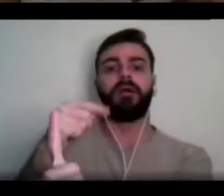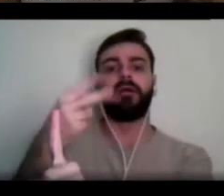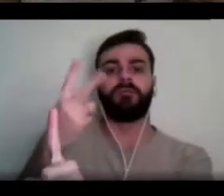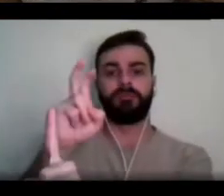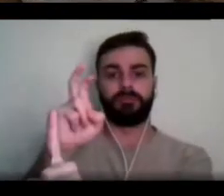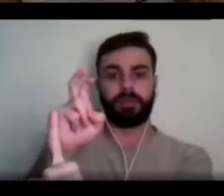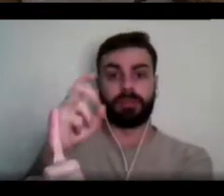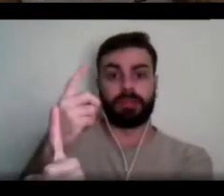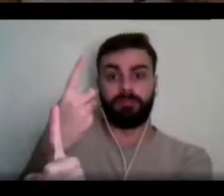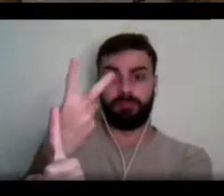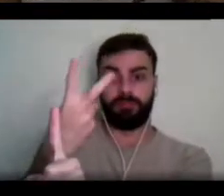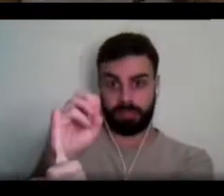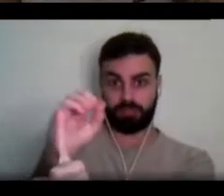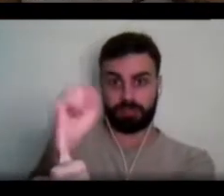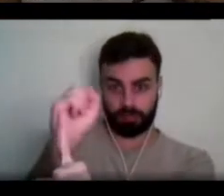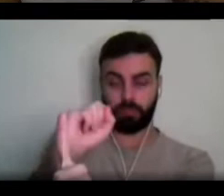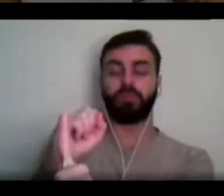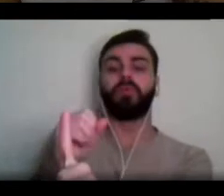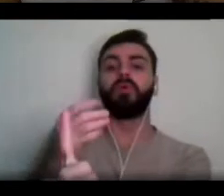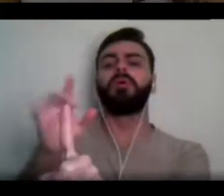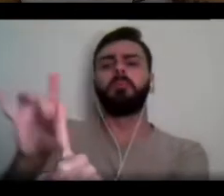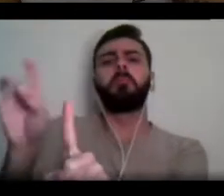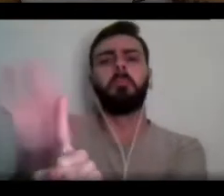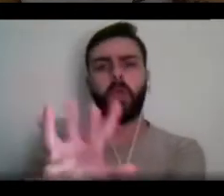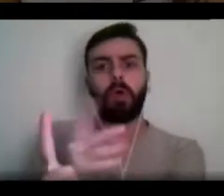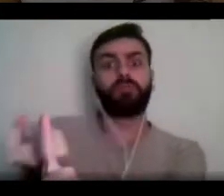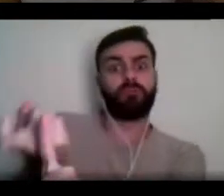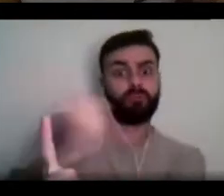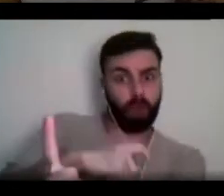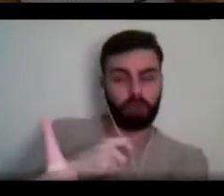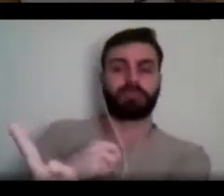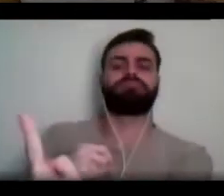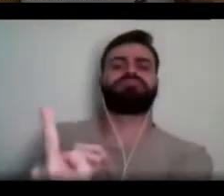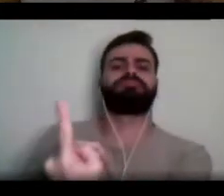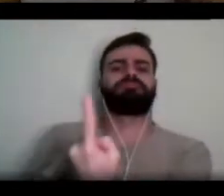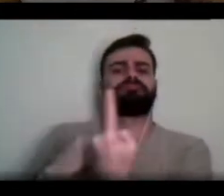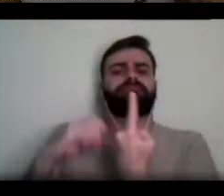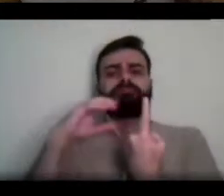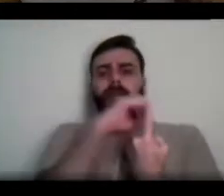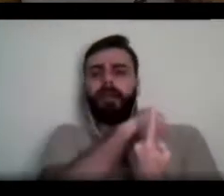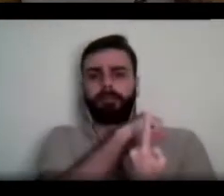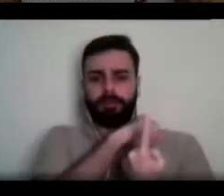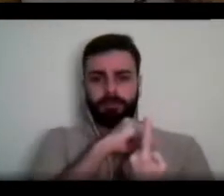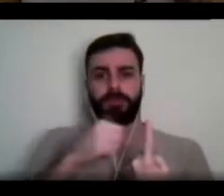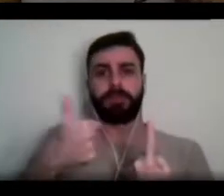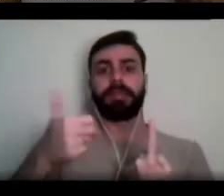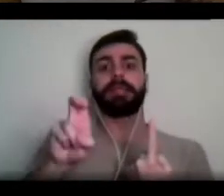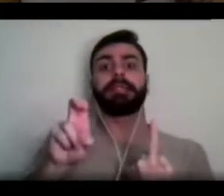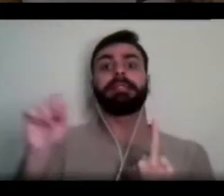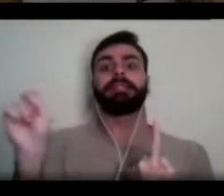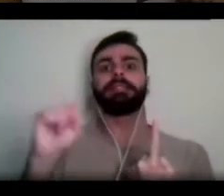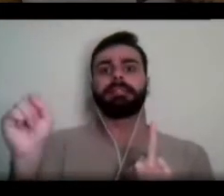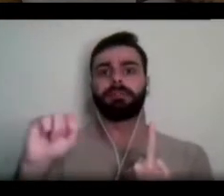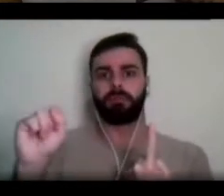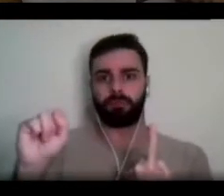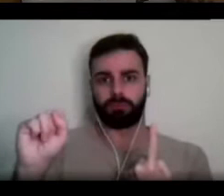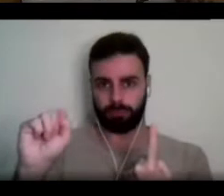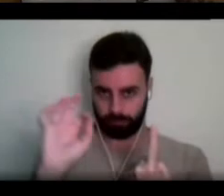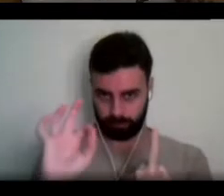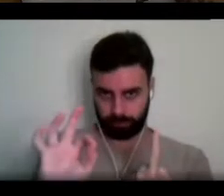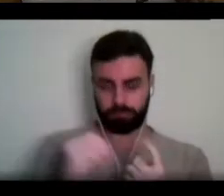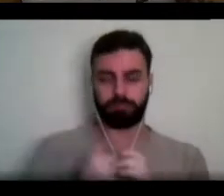segundos. Então, isso aqui é na ida, né? E na volta, ela